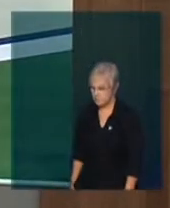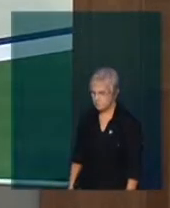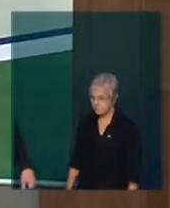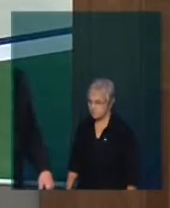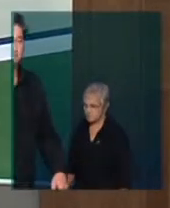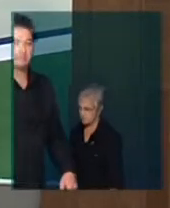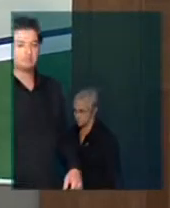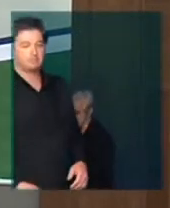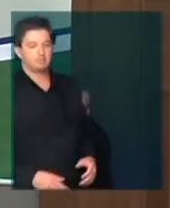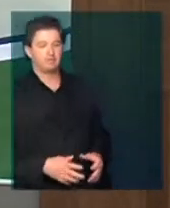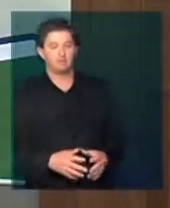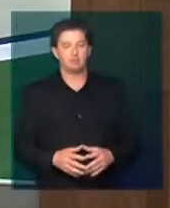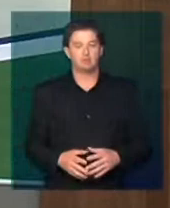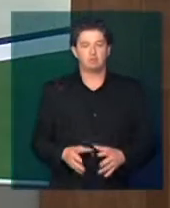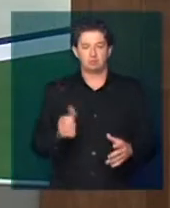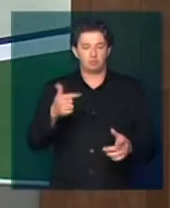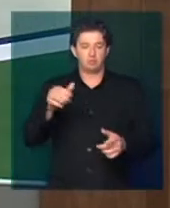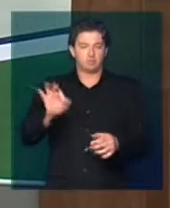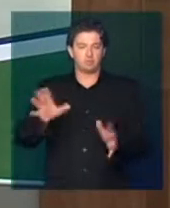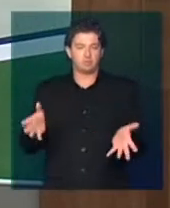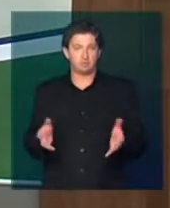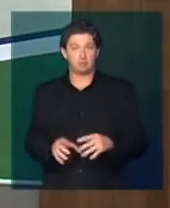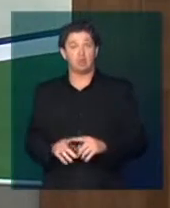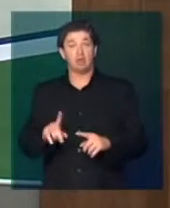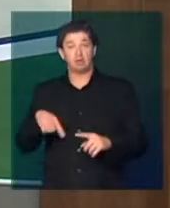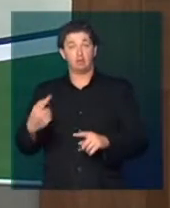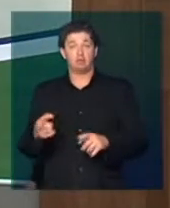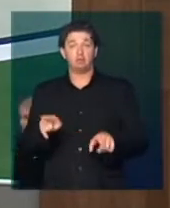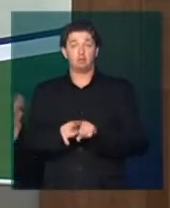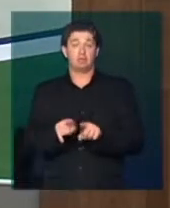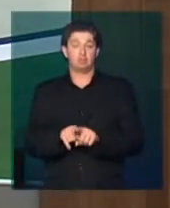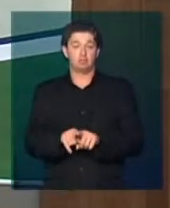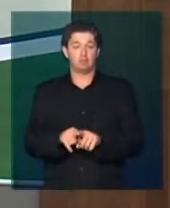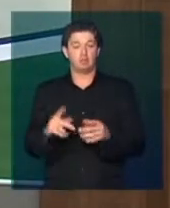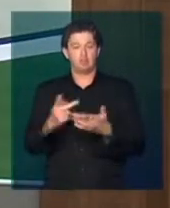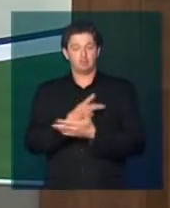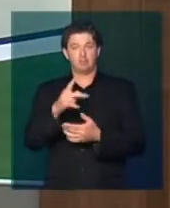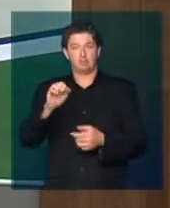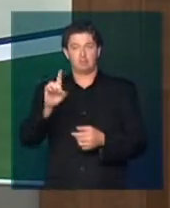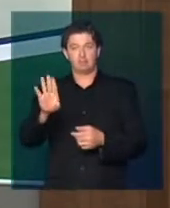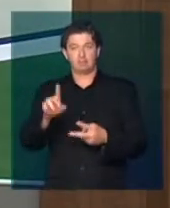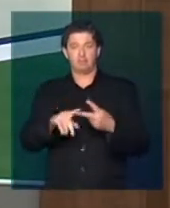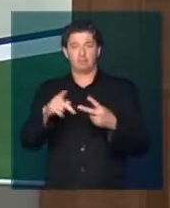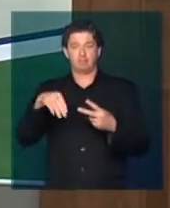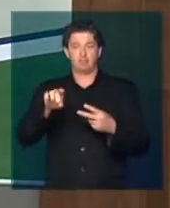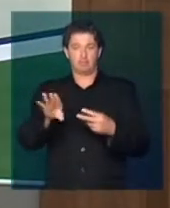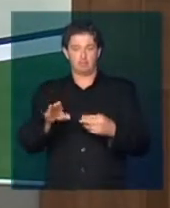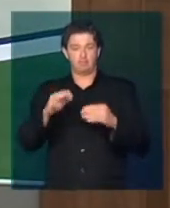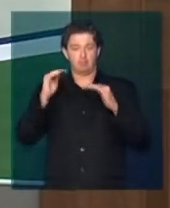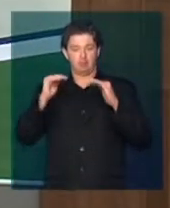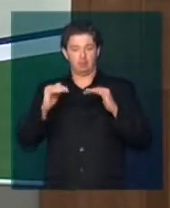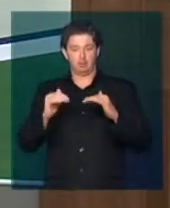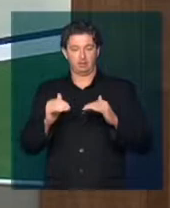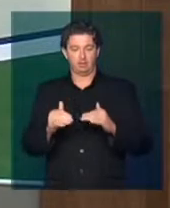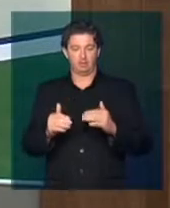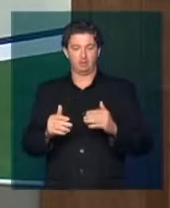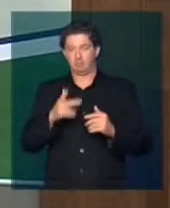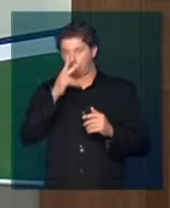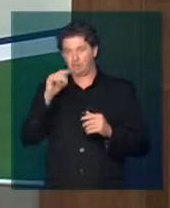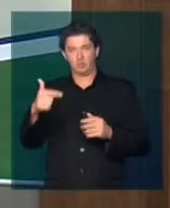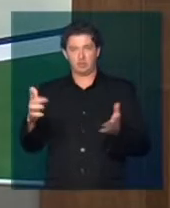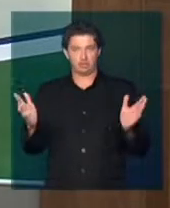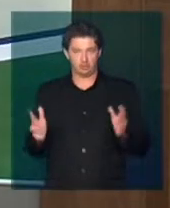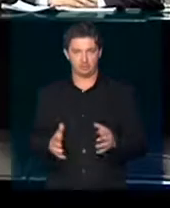PT com 12%, e em seguida depois vem o PSDB, o PMDB, e os outros praticamente